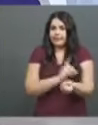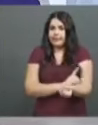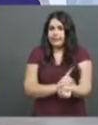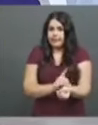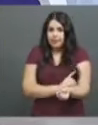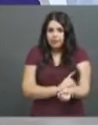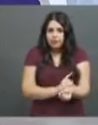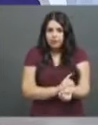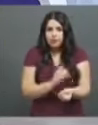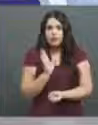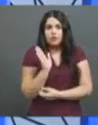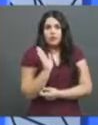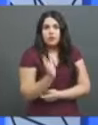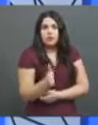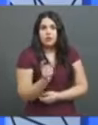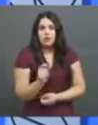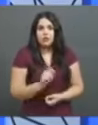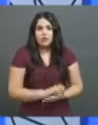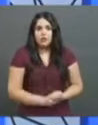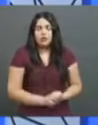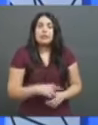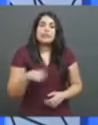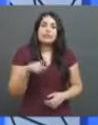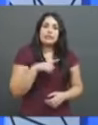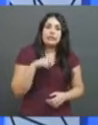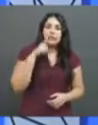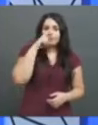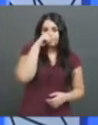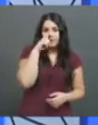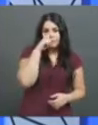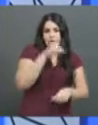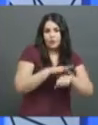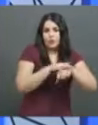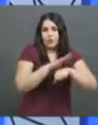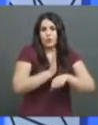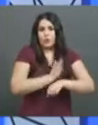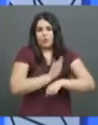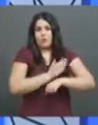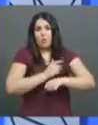representa ter o seu risco de doença cardiovascular